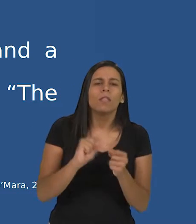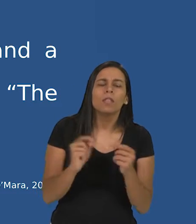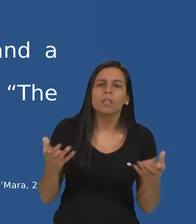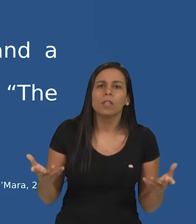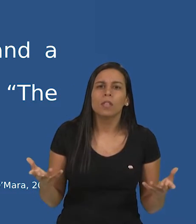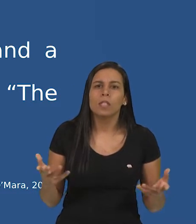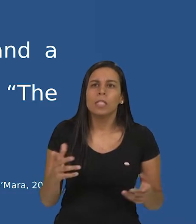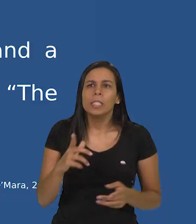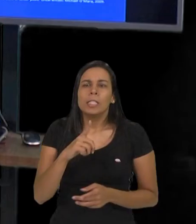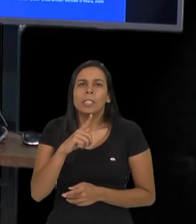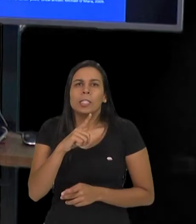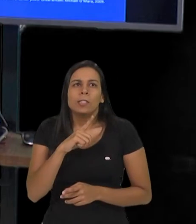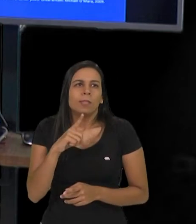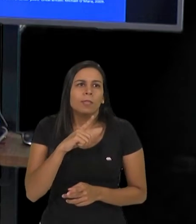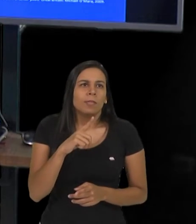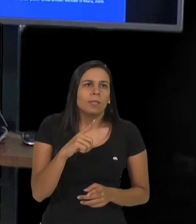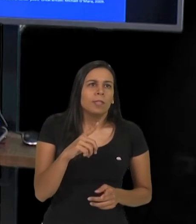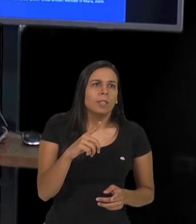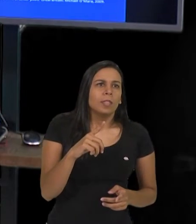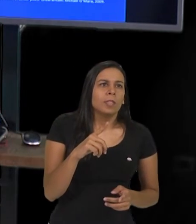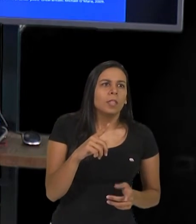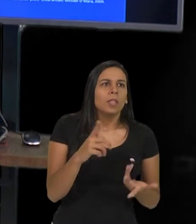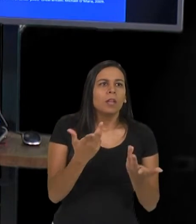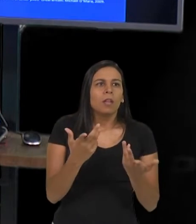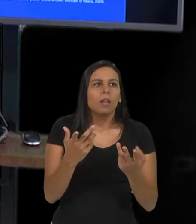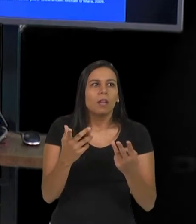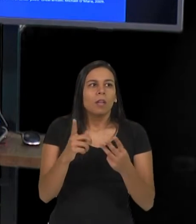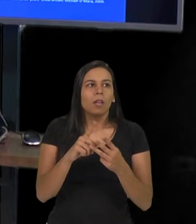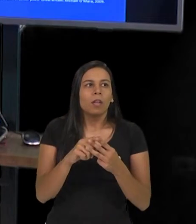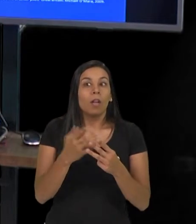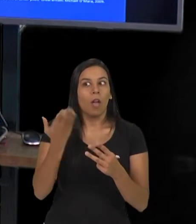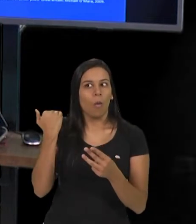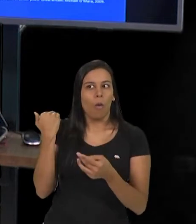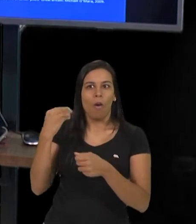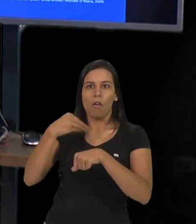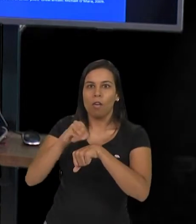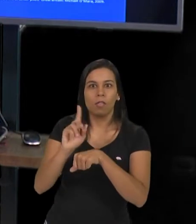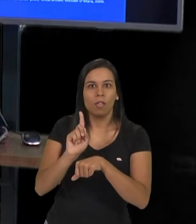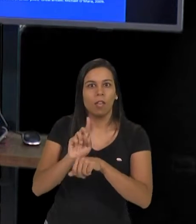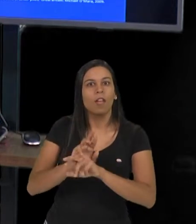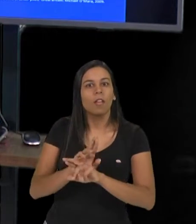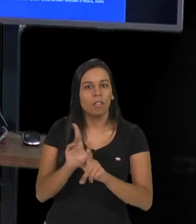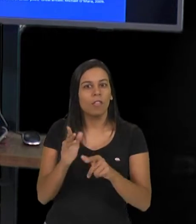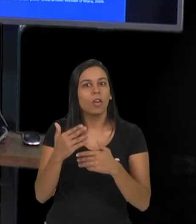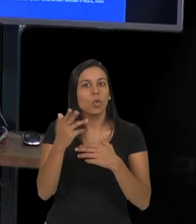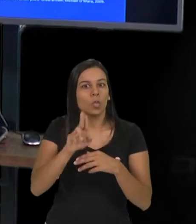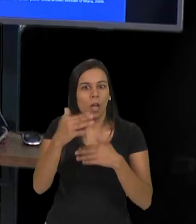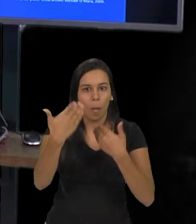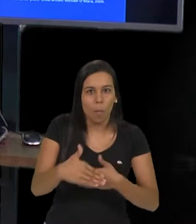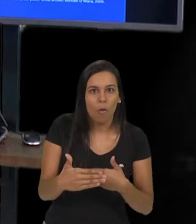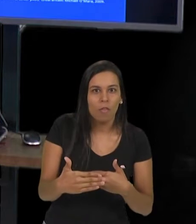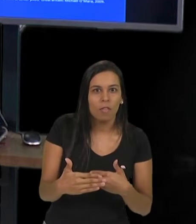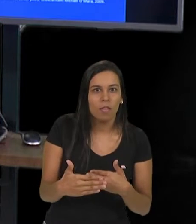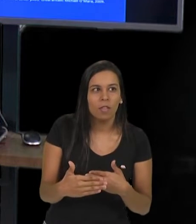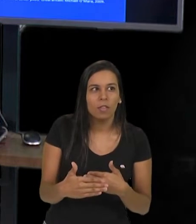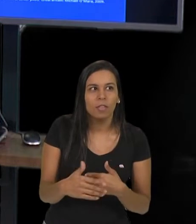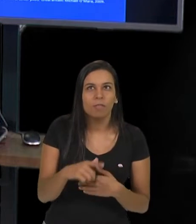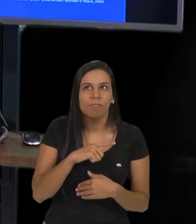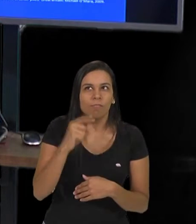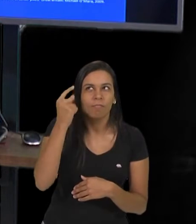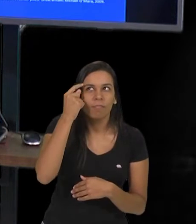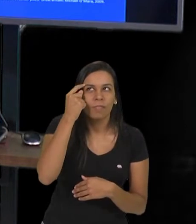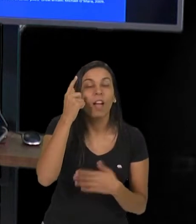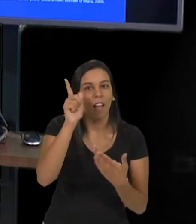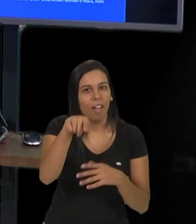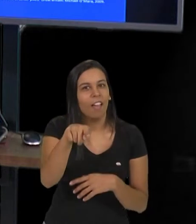tentar situar, antes da gente ir, veja, a estratégia que eu estou usando aqui não é aquela que vocês vão usar lá na prova não. Qual é? Estão lembrados? Tempinho para pensar? É essa